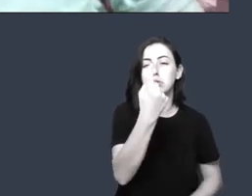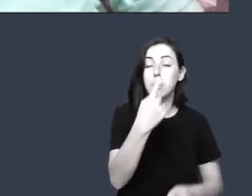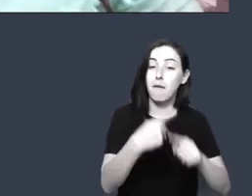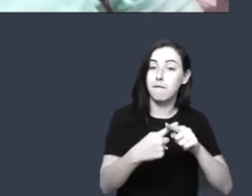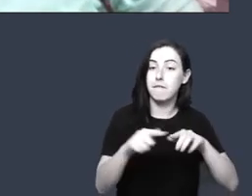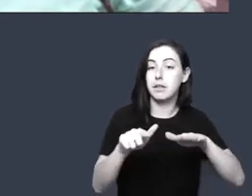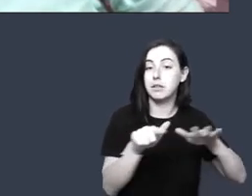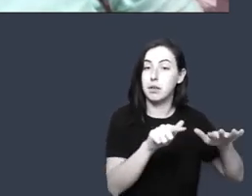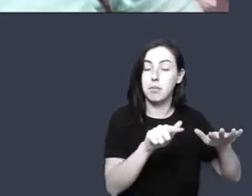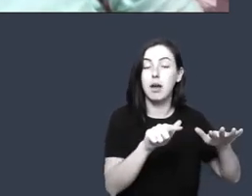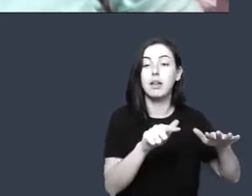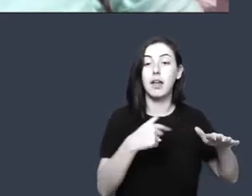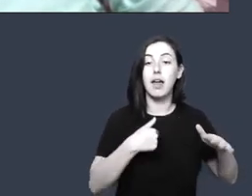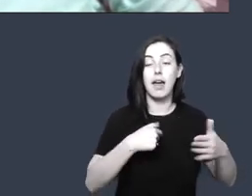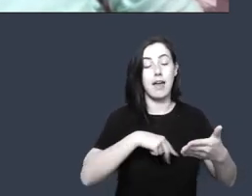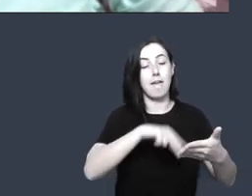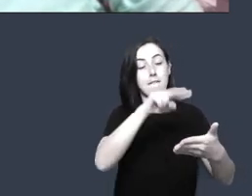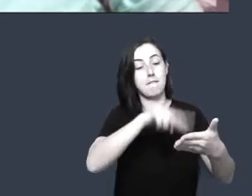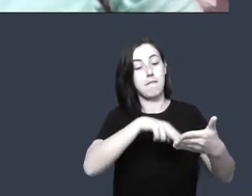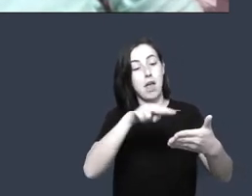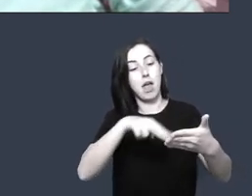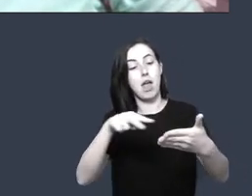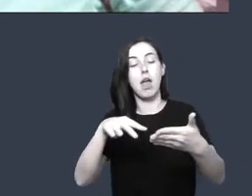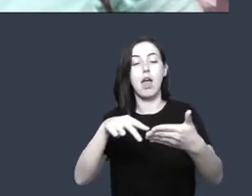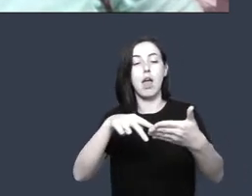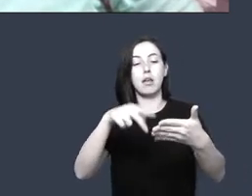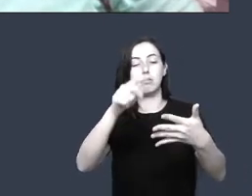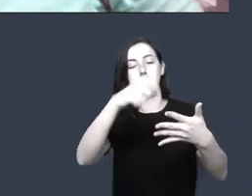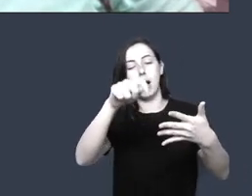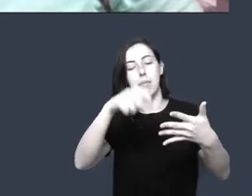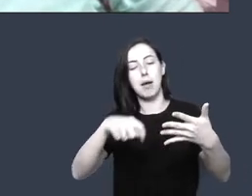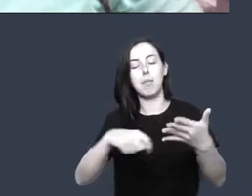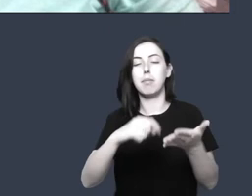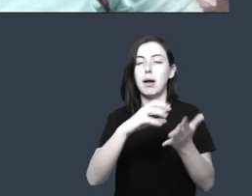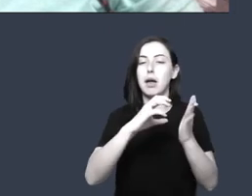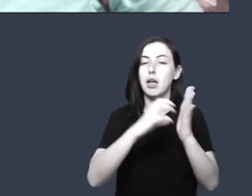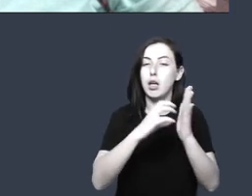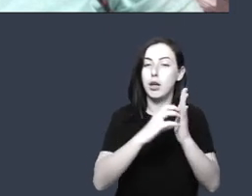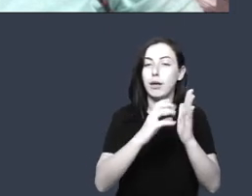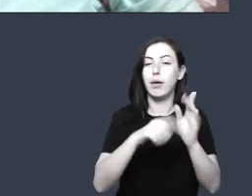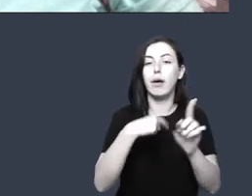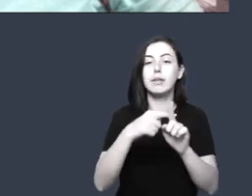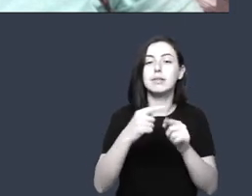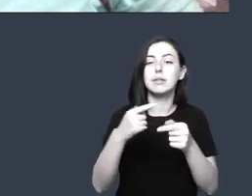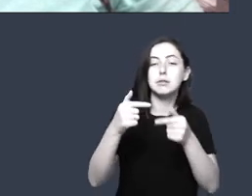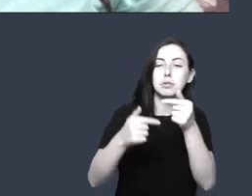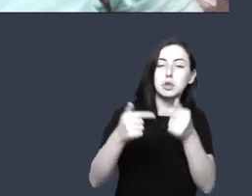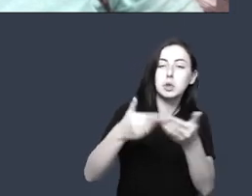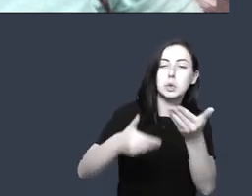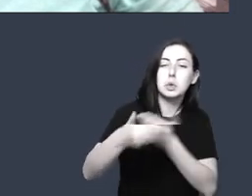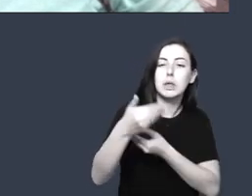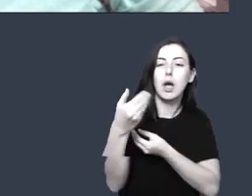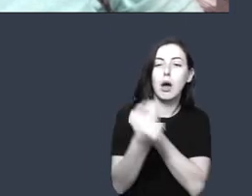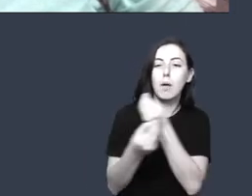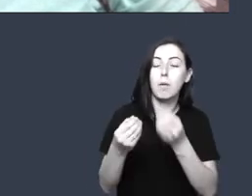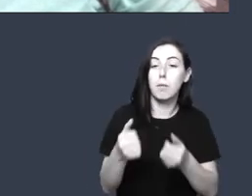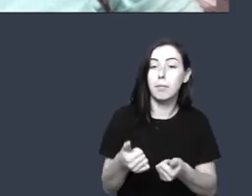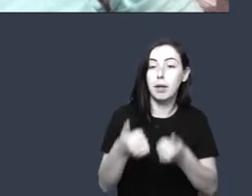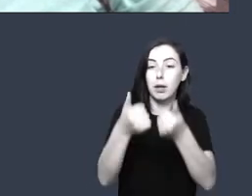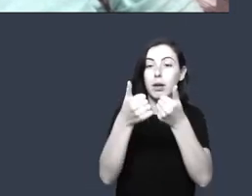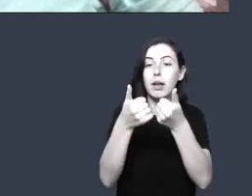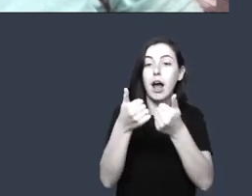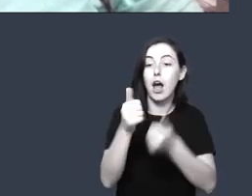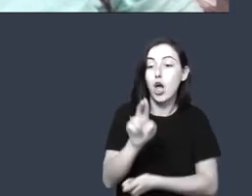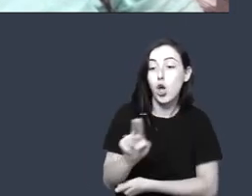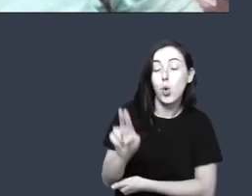muita discussão, penso muito sobre qual é a visão dos projetos que a gente está fazendo, como é que a gente pode melhorar, como é que a gente pode melhorar a